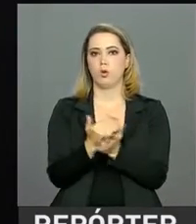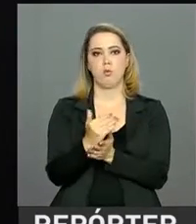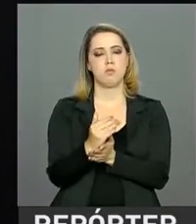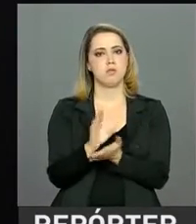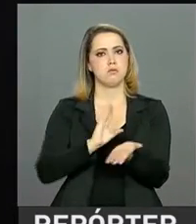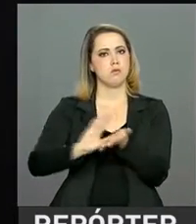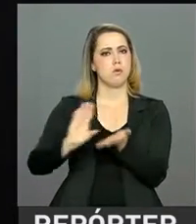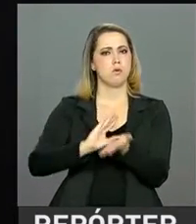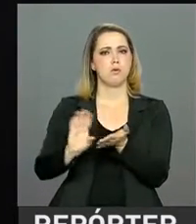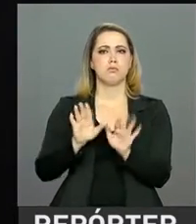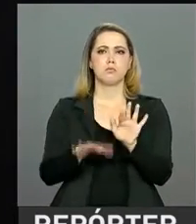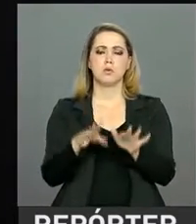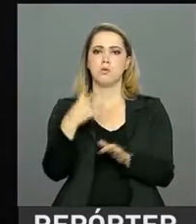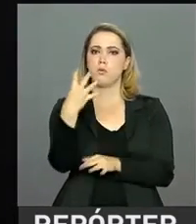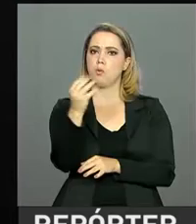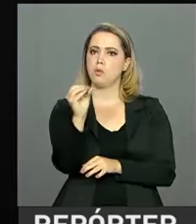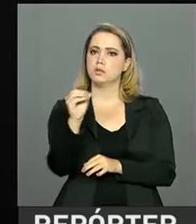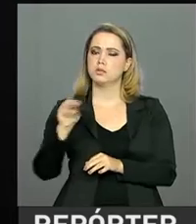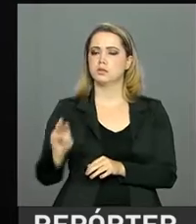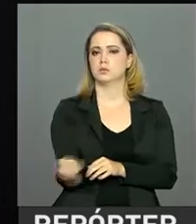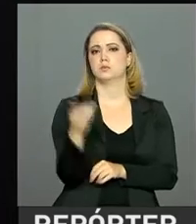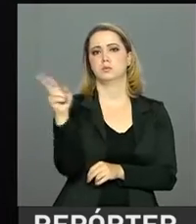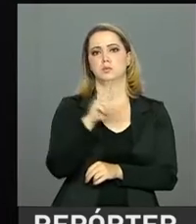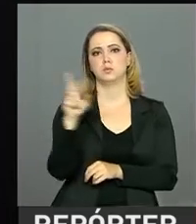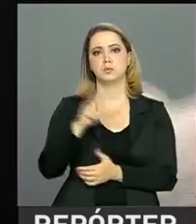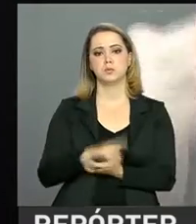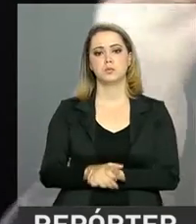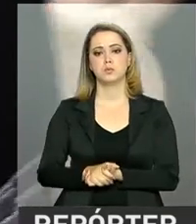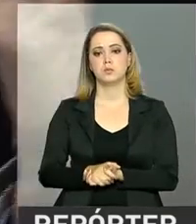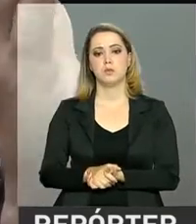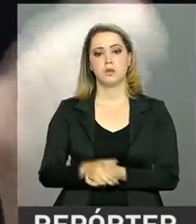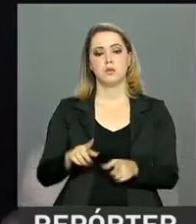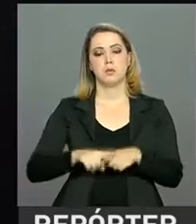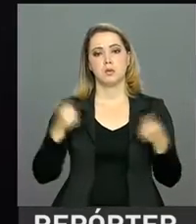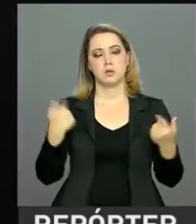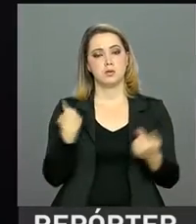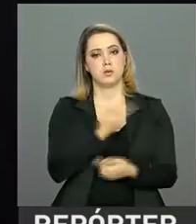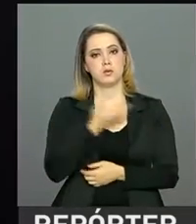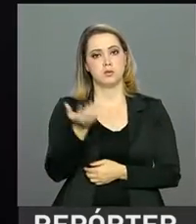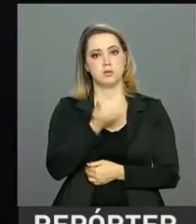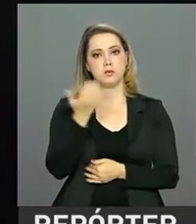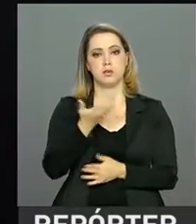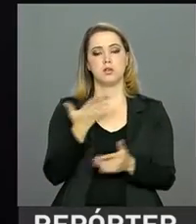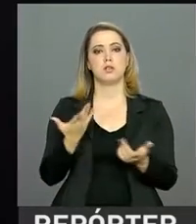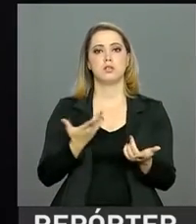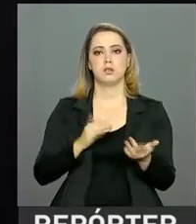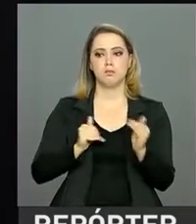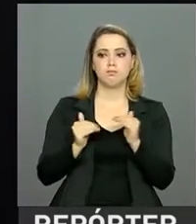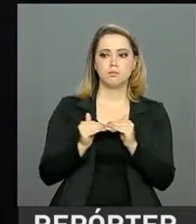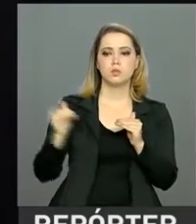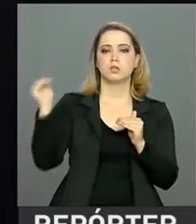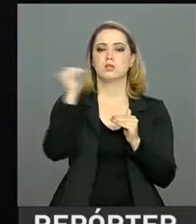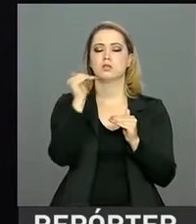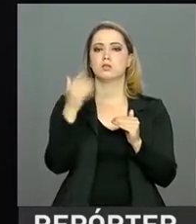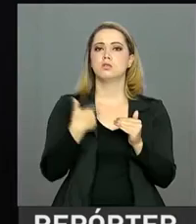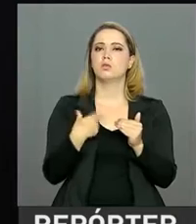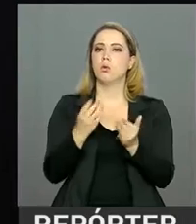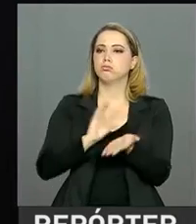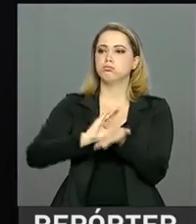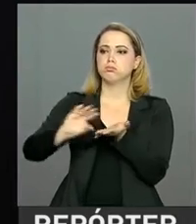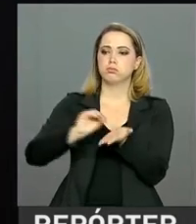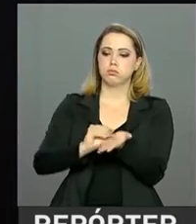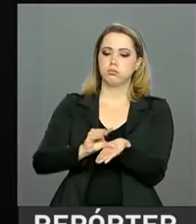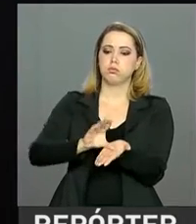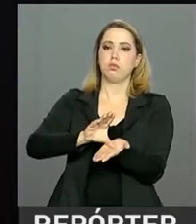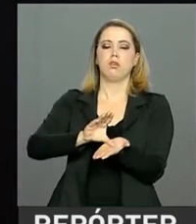inicial na creche 400 milhões de reais nós não esperamos chegar para chegar aos quatro milhões de crianças nós vamos chegar um lançamento